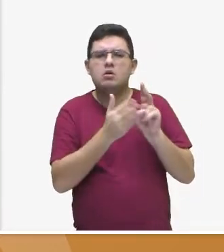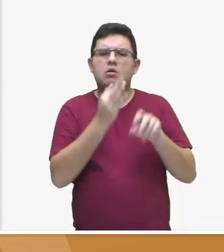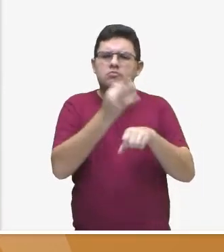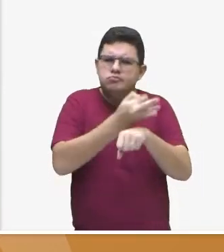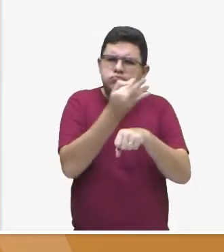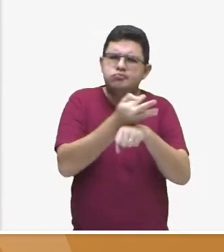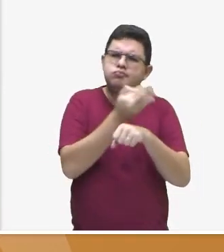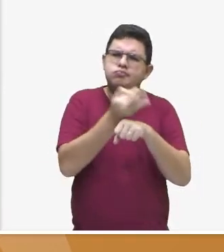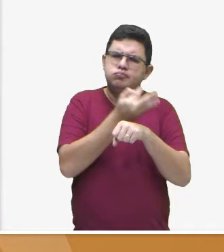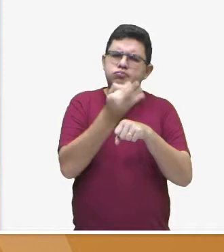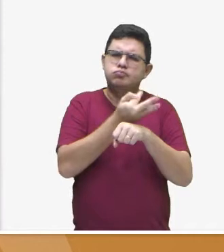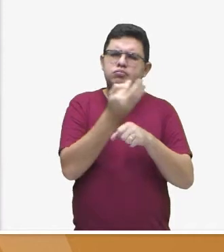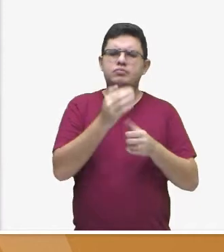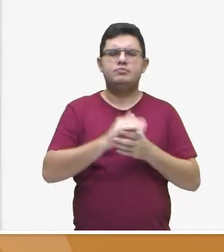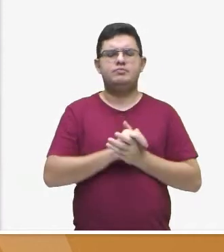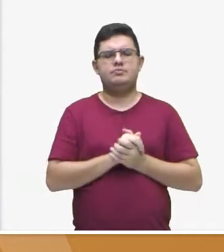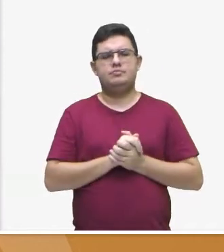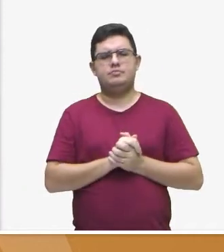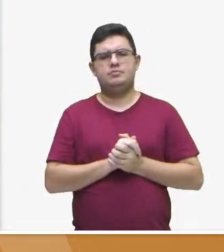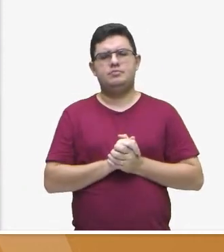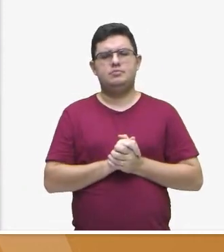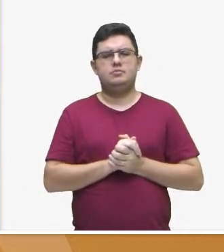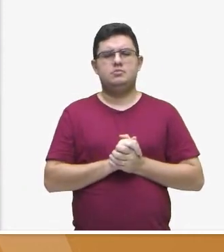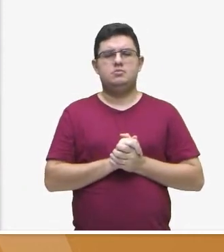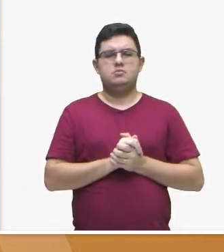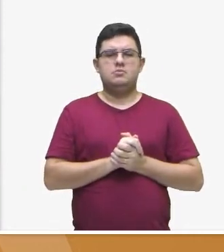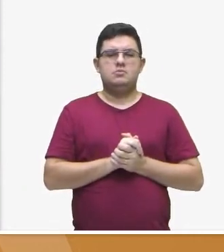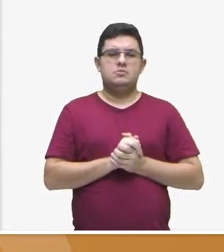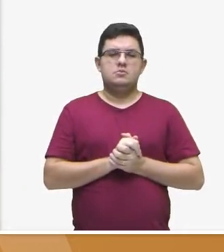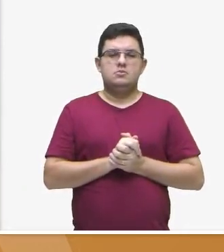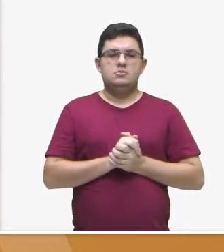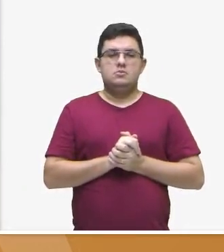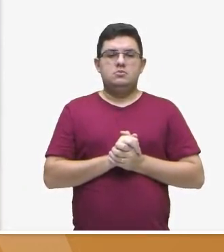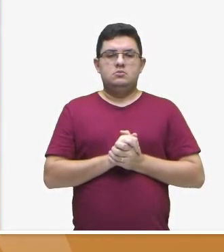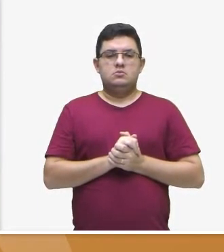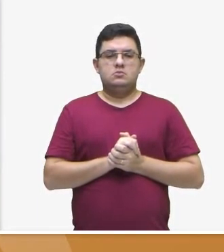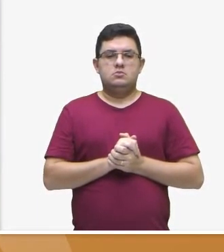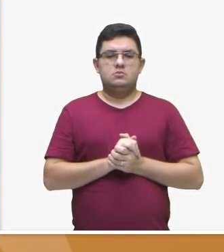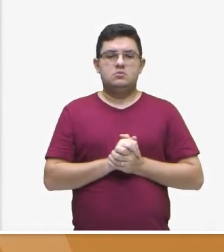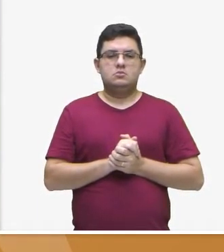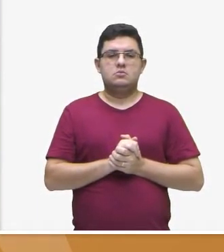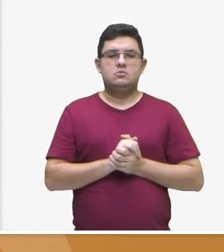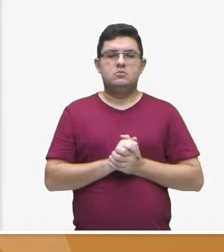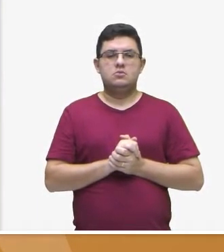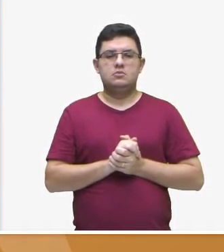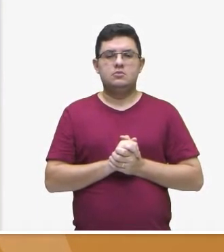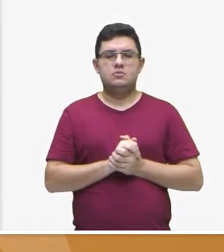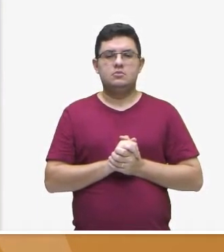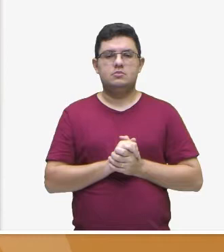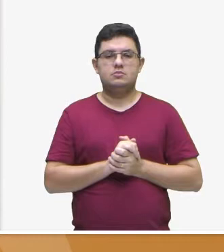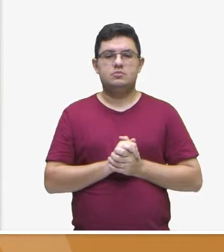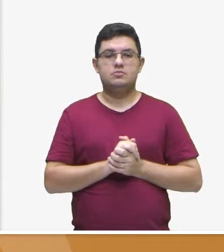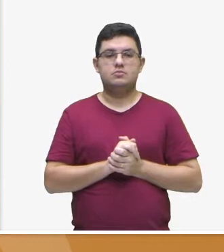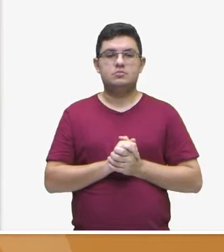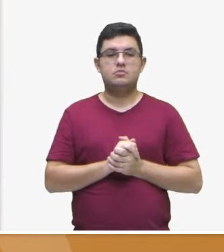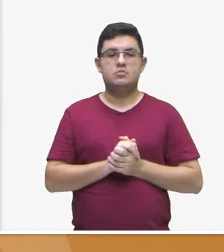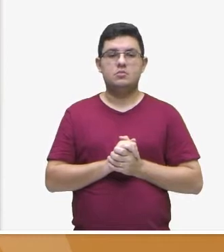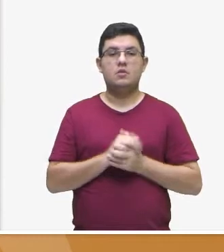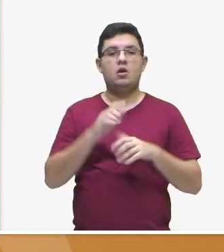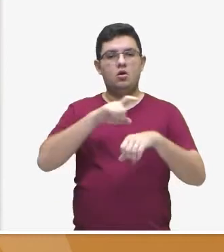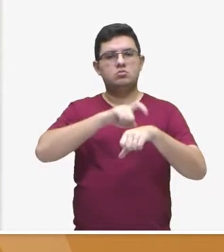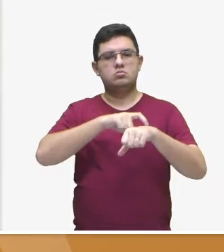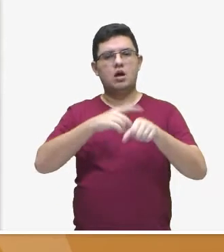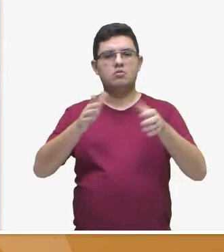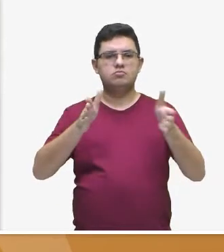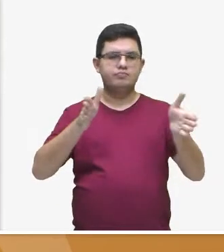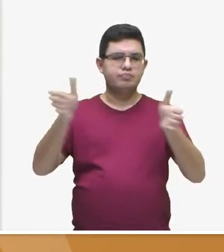bravamente, né? Resistem bravamente, certo? Então vamos lá. No período de conquista